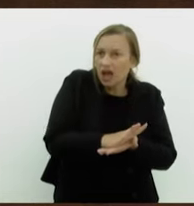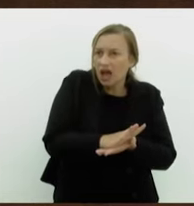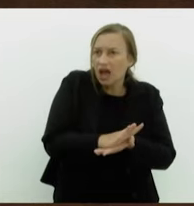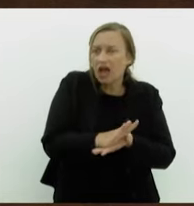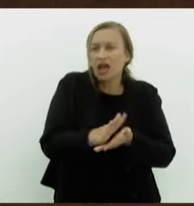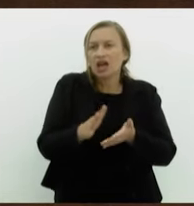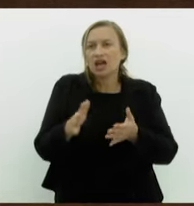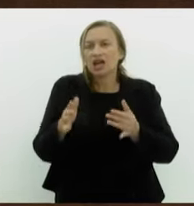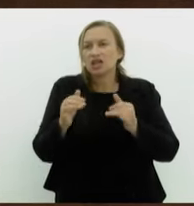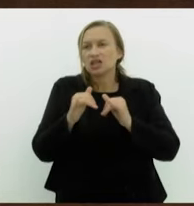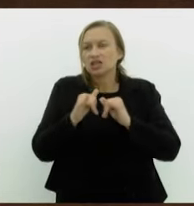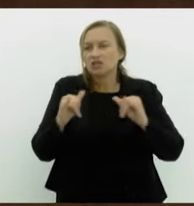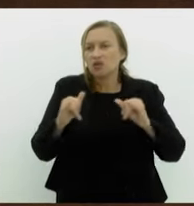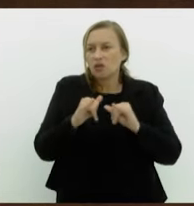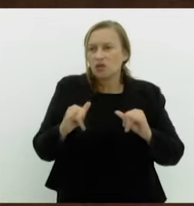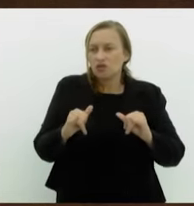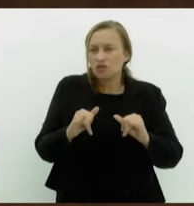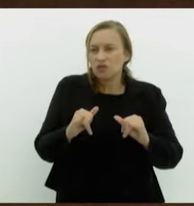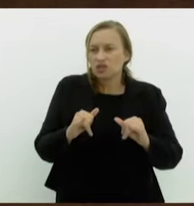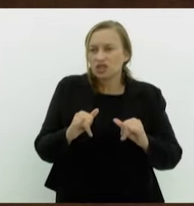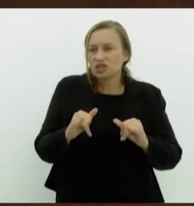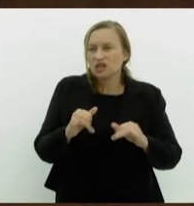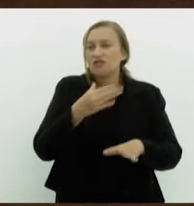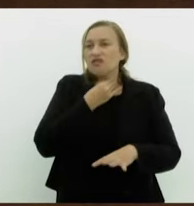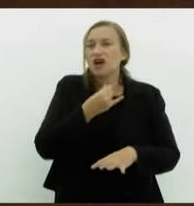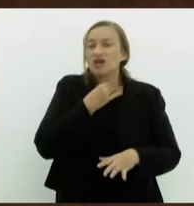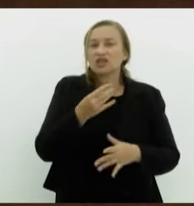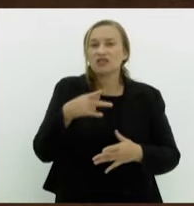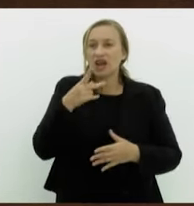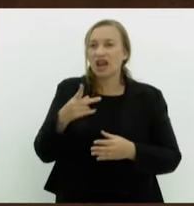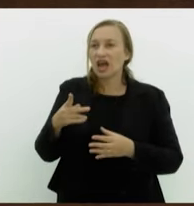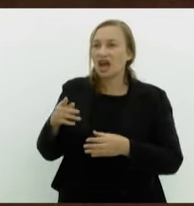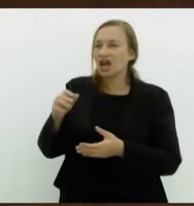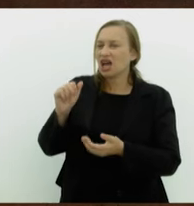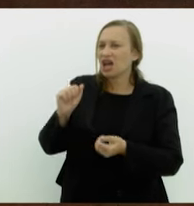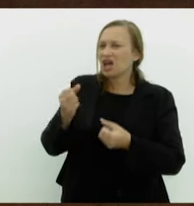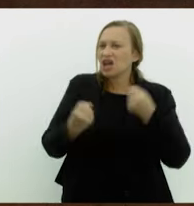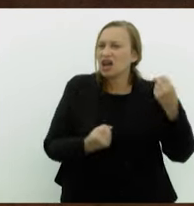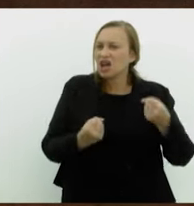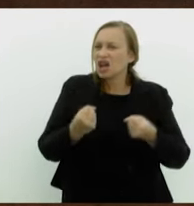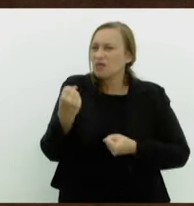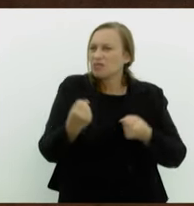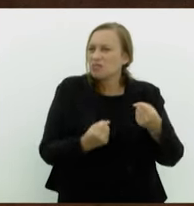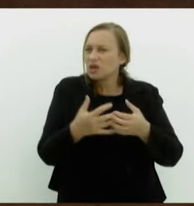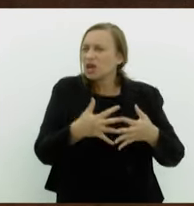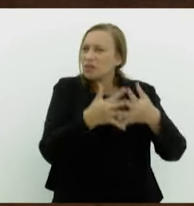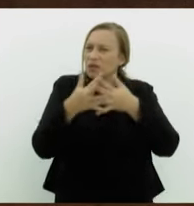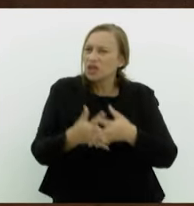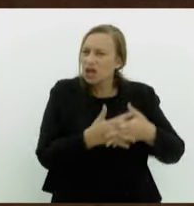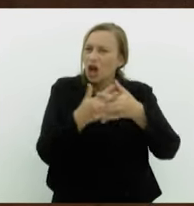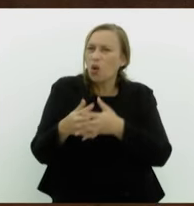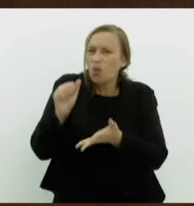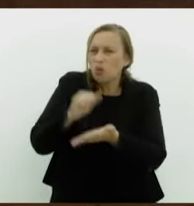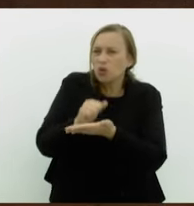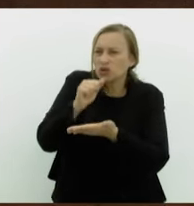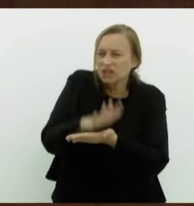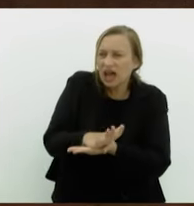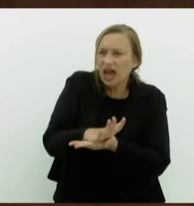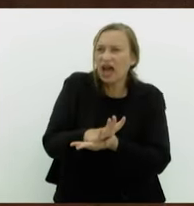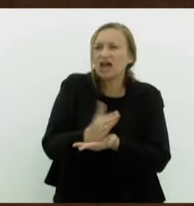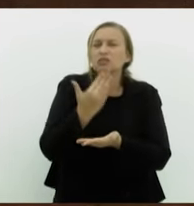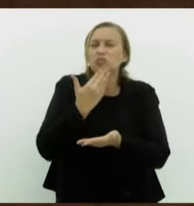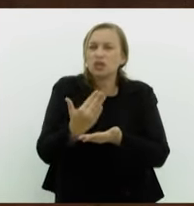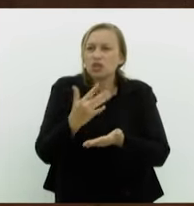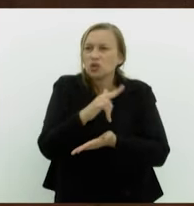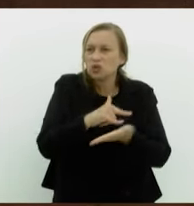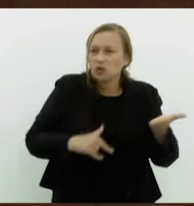divulgarem que a situação dos caminhões que estavam sendo multados, estavam sendo punidos, pedindo nota